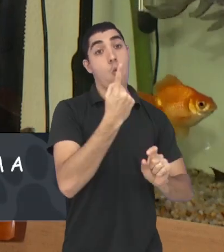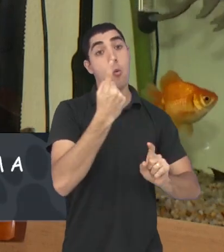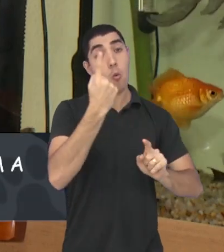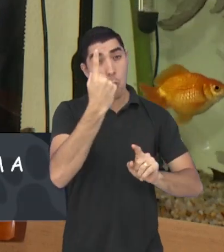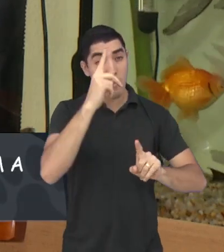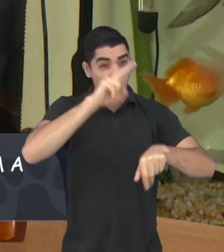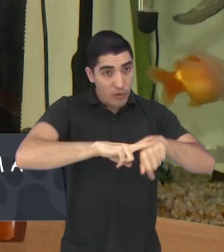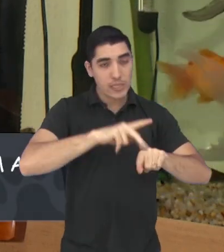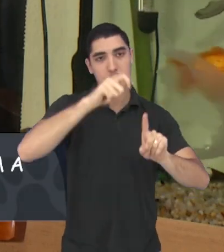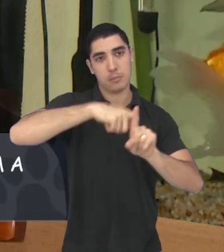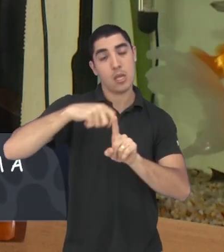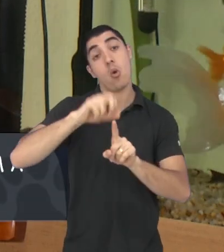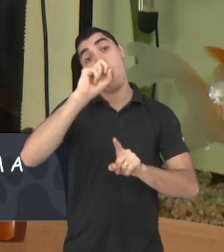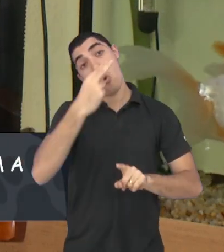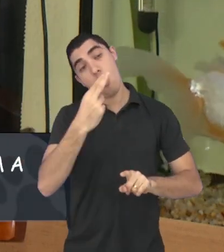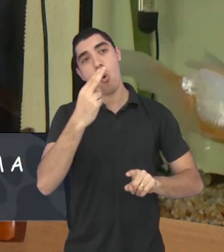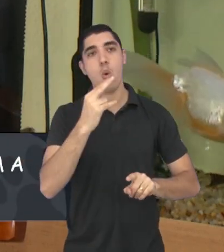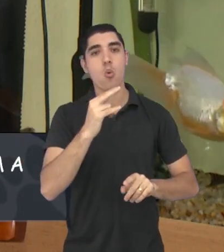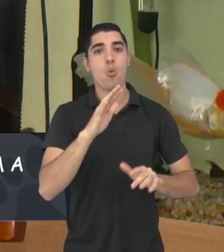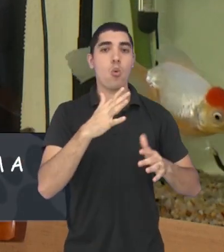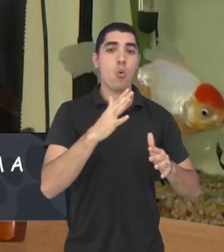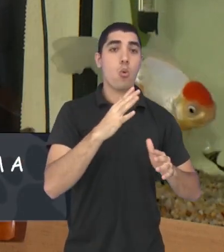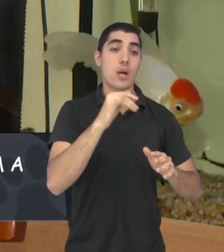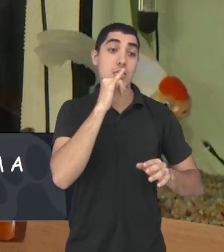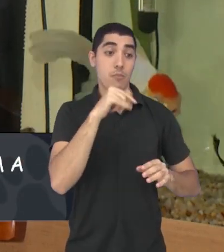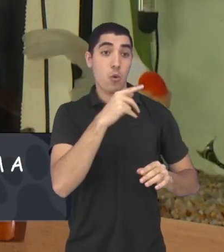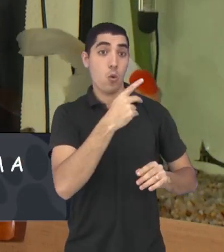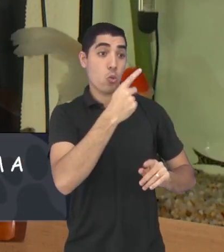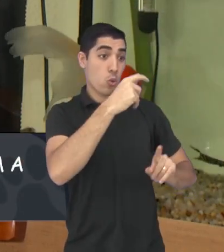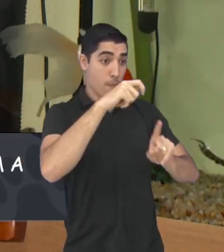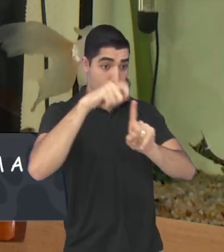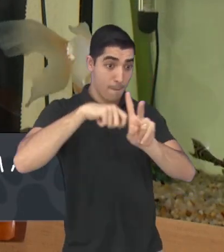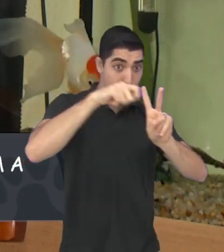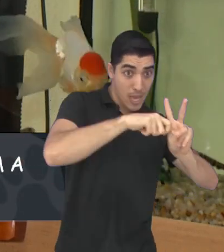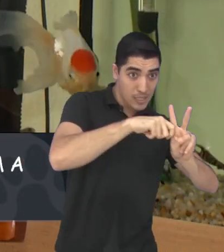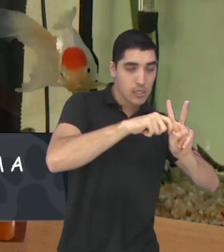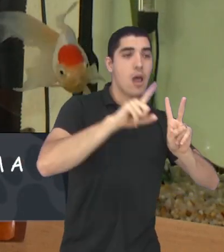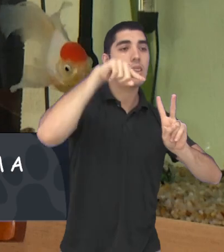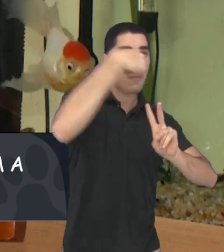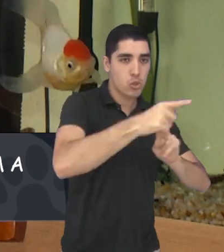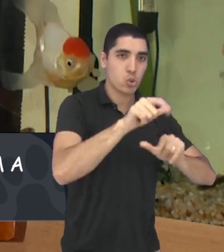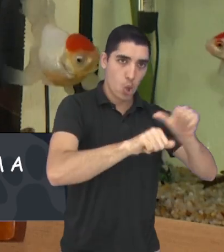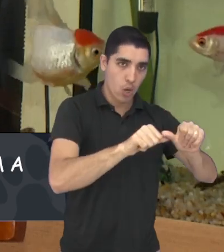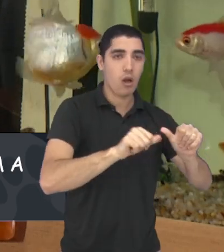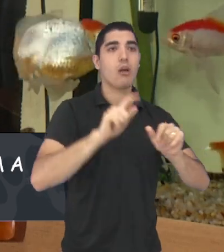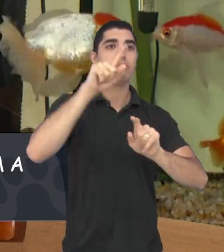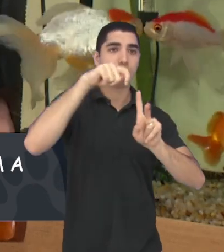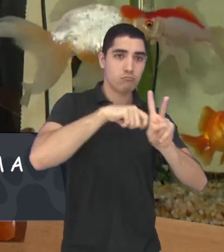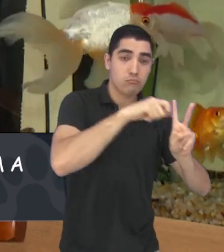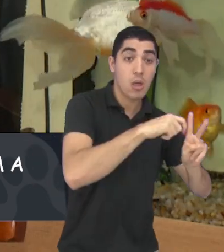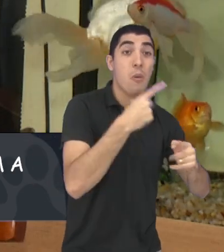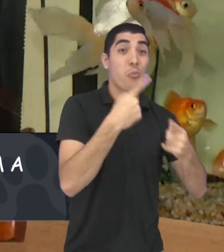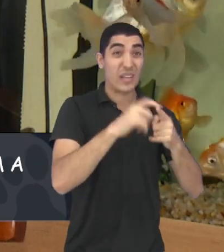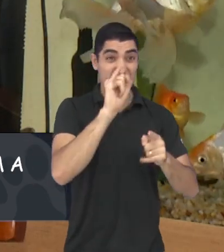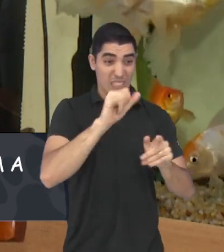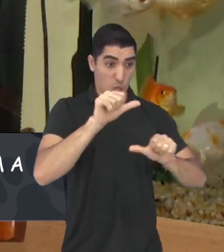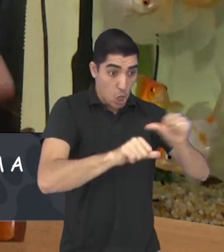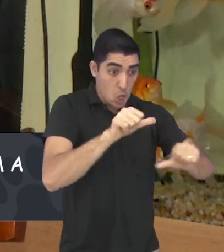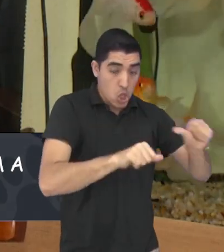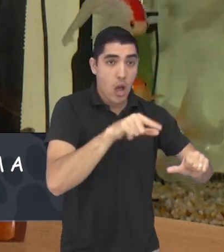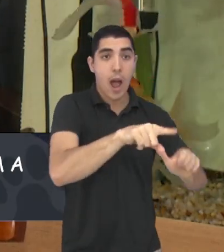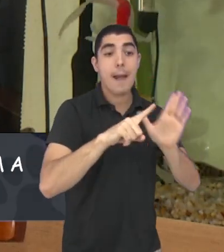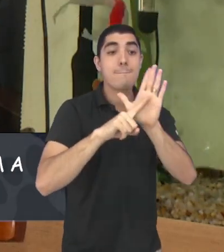no mês, ou às vezes até duas vezes, ou uma vez, ou só daqui 2 meses. porque você não se tira toda a bactéria